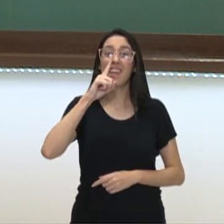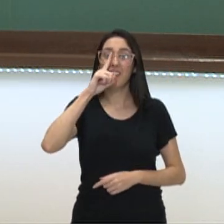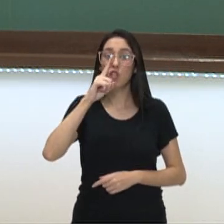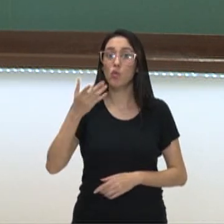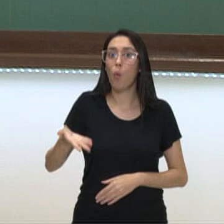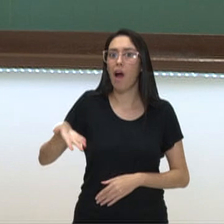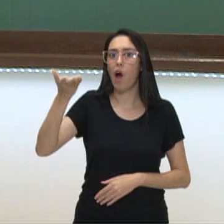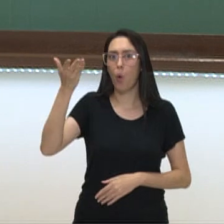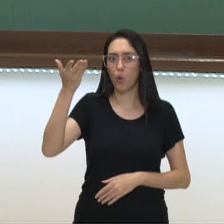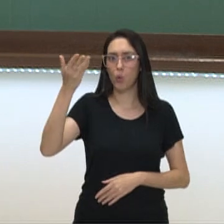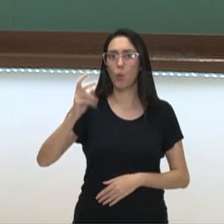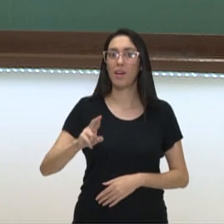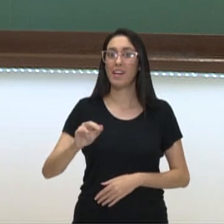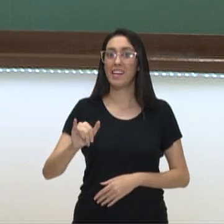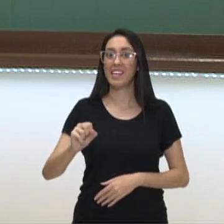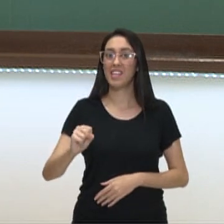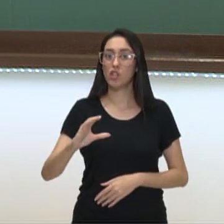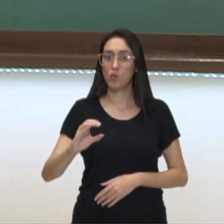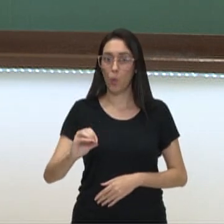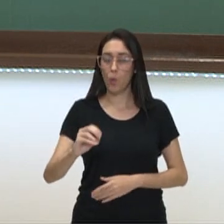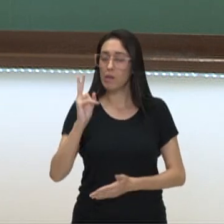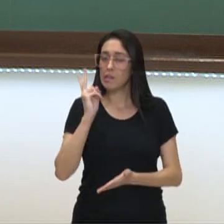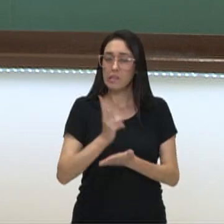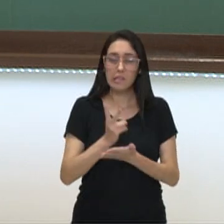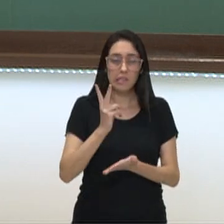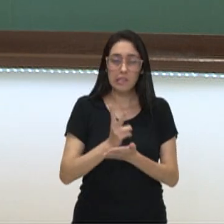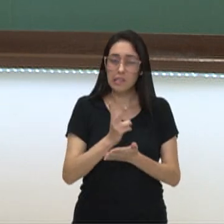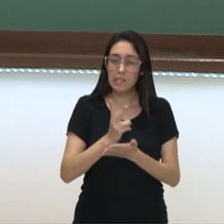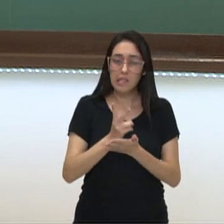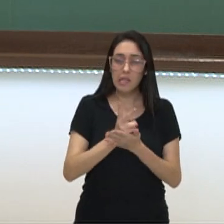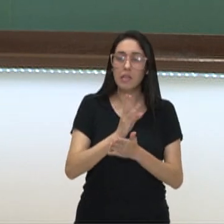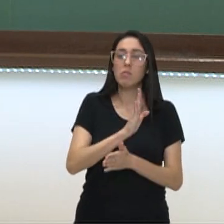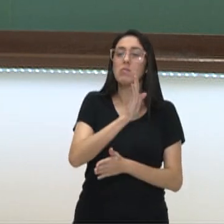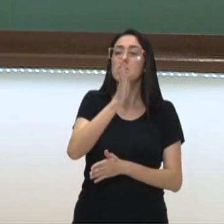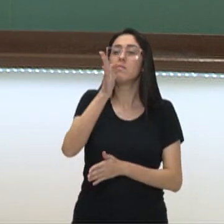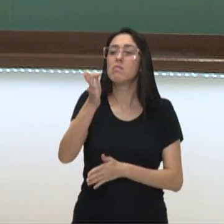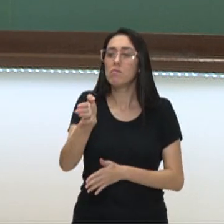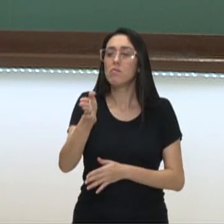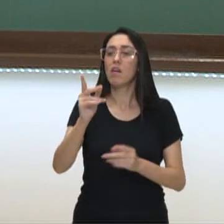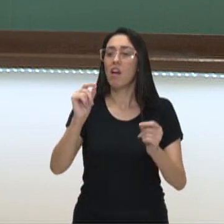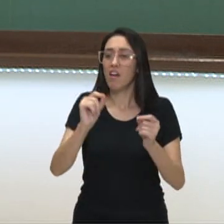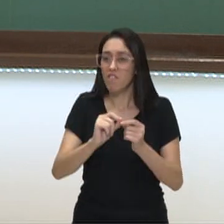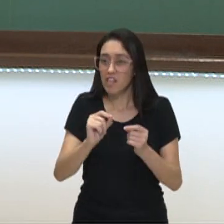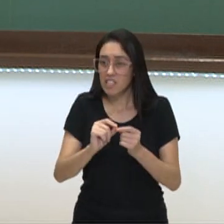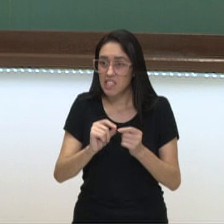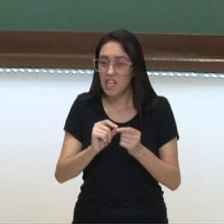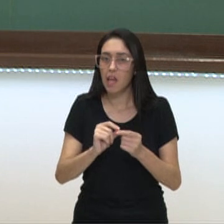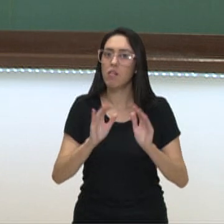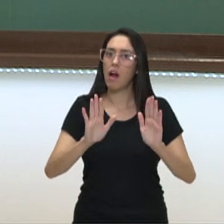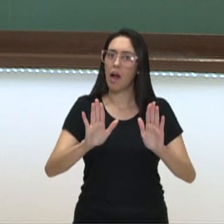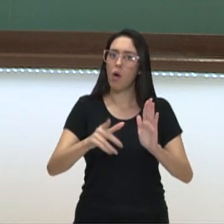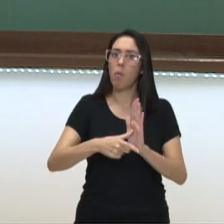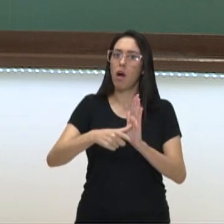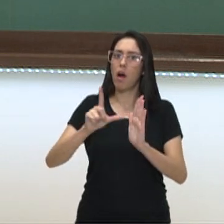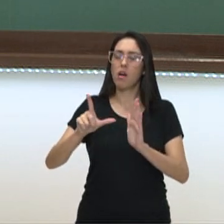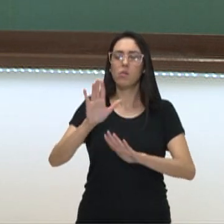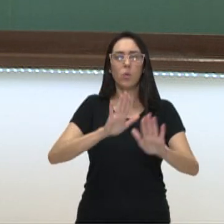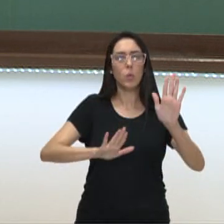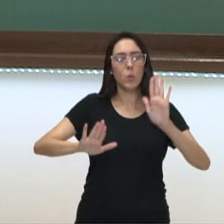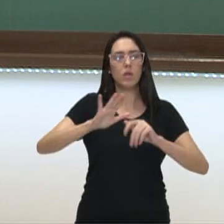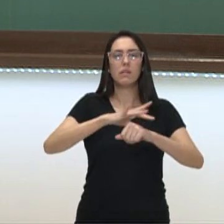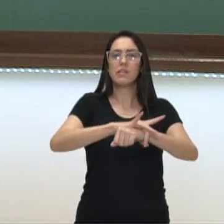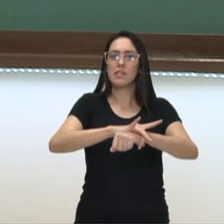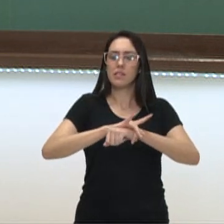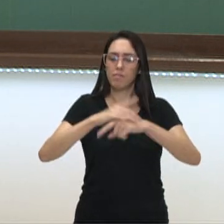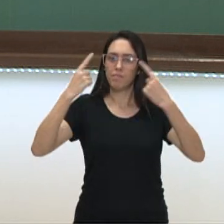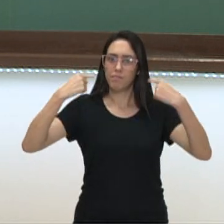então nós temos que sempre, quando formos, né, começar numa prática como essas, cuidar da